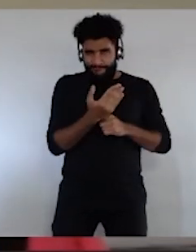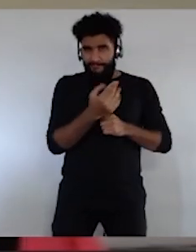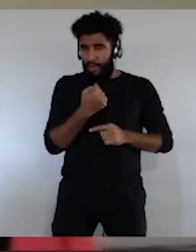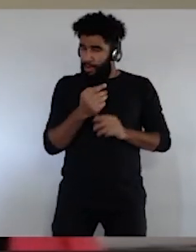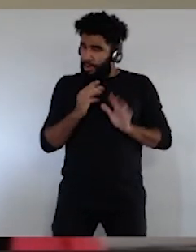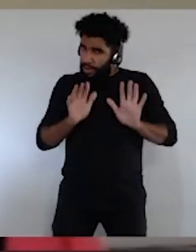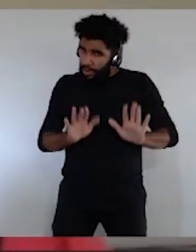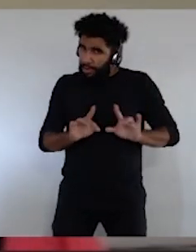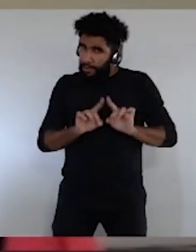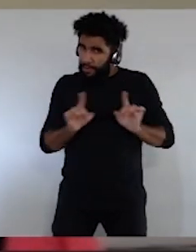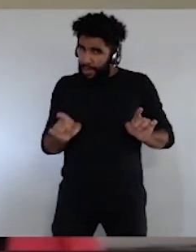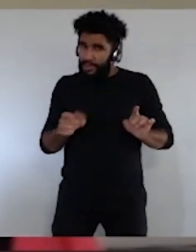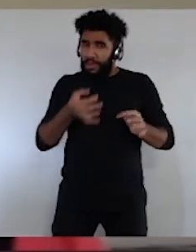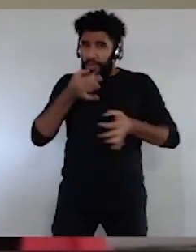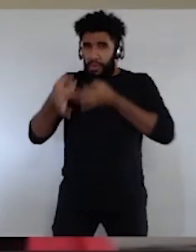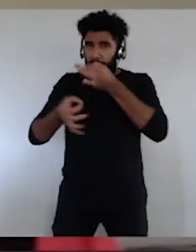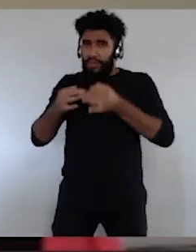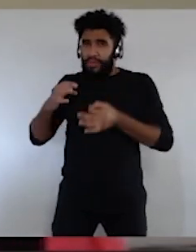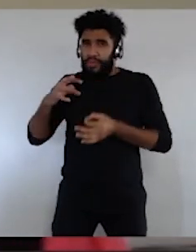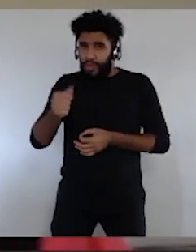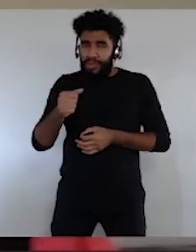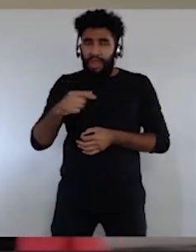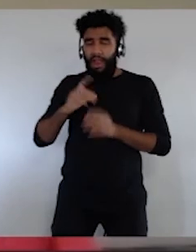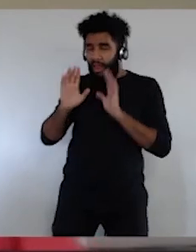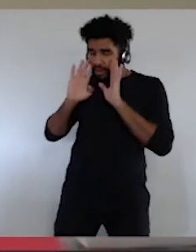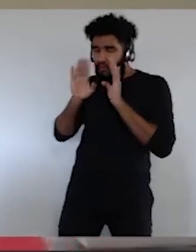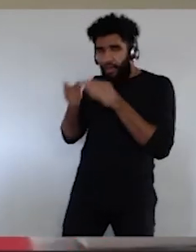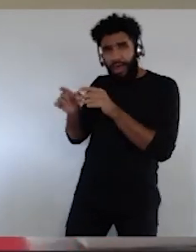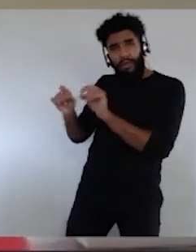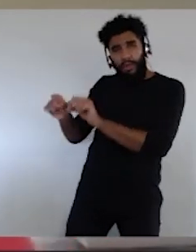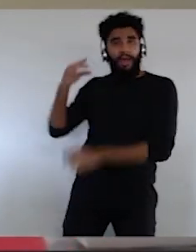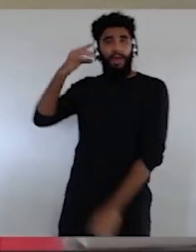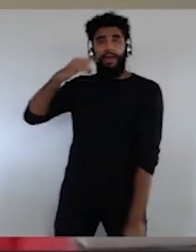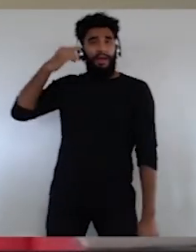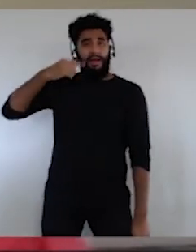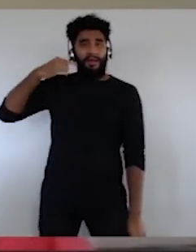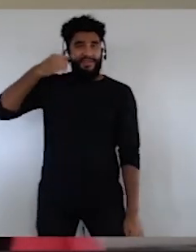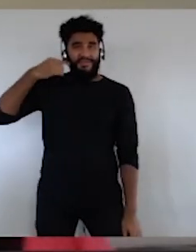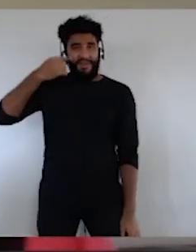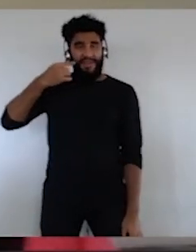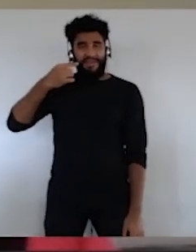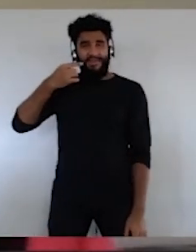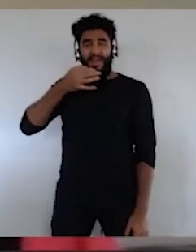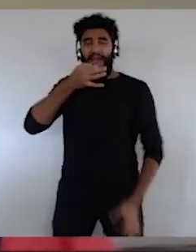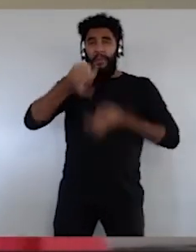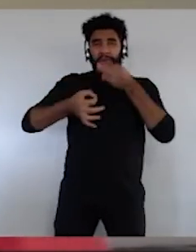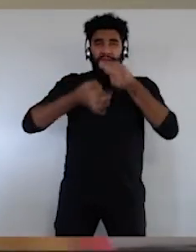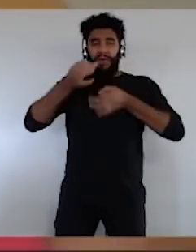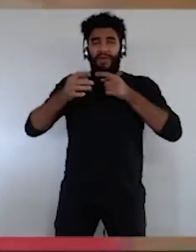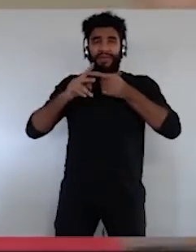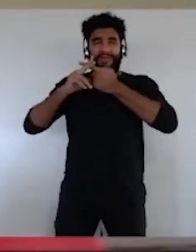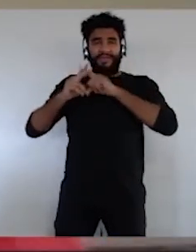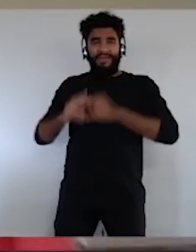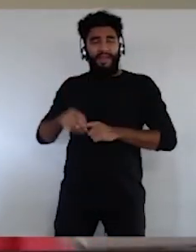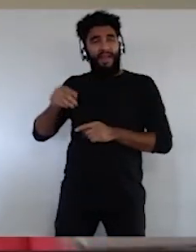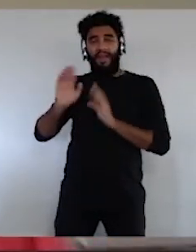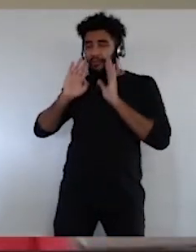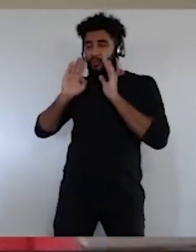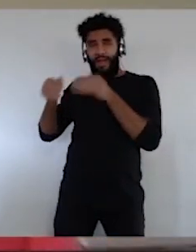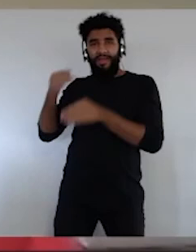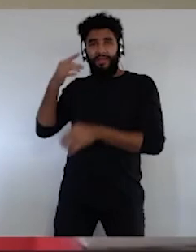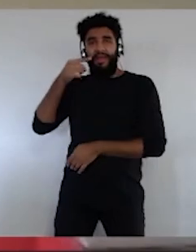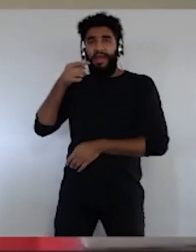era apenas acolhida ou rejeitada, depois nós passamos até finalmente, uma ementa para saber qual era o